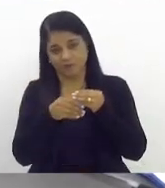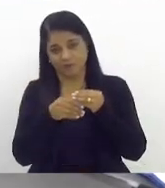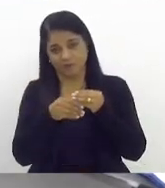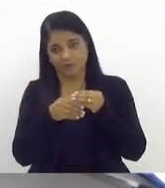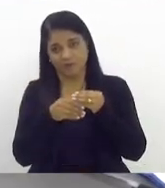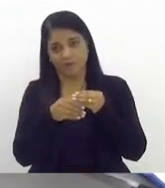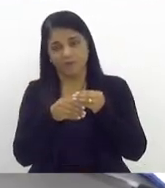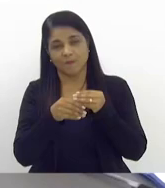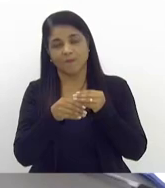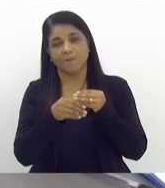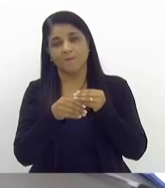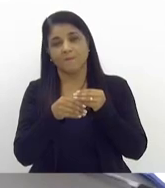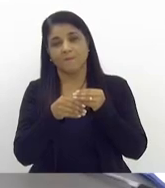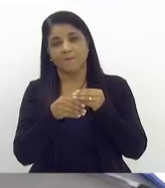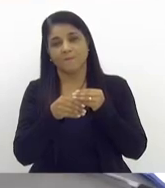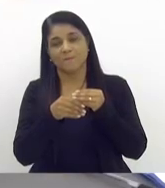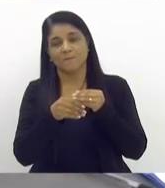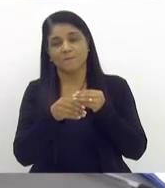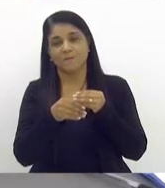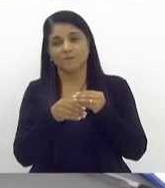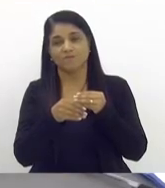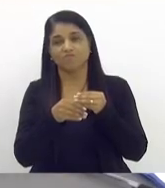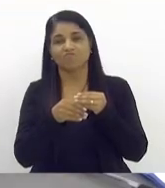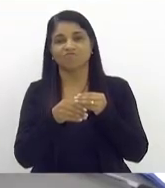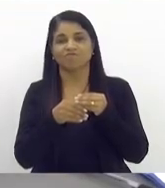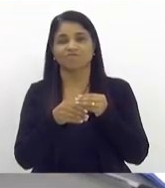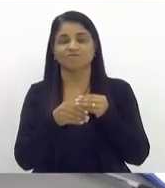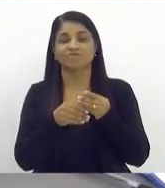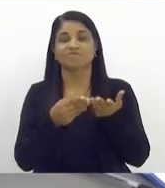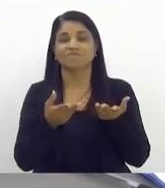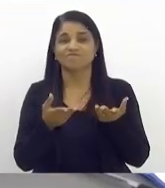amplo, mas incorporando isso. Então, eu acho que a gente